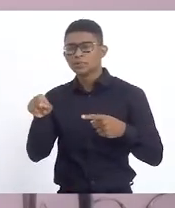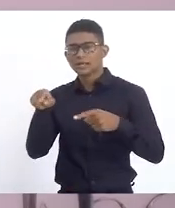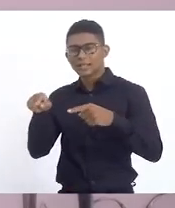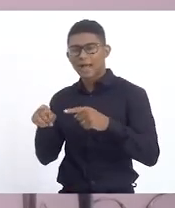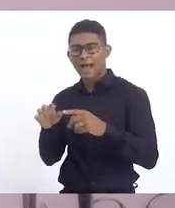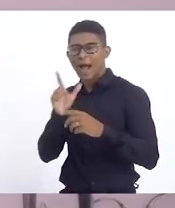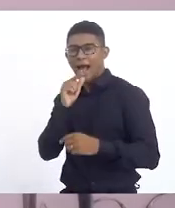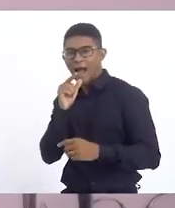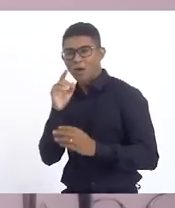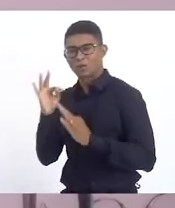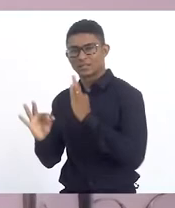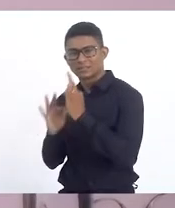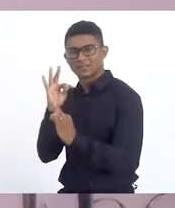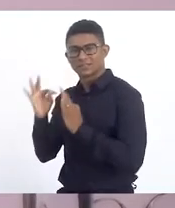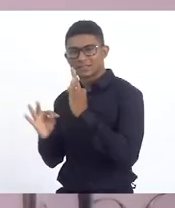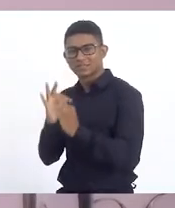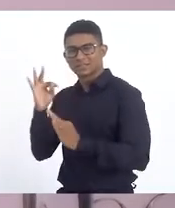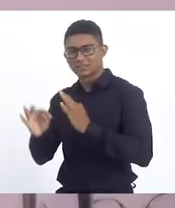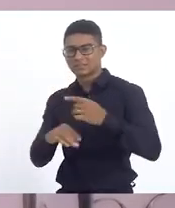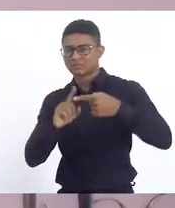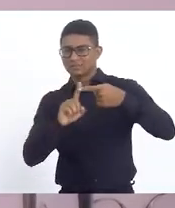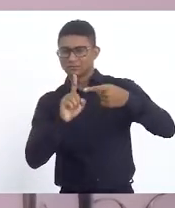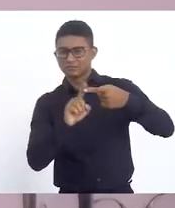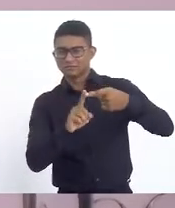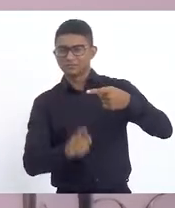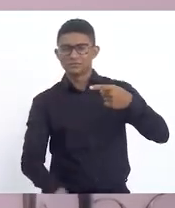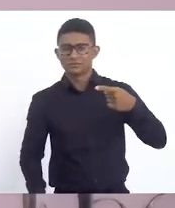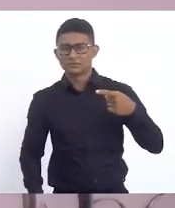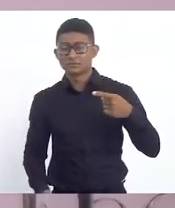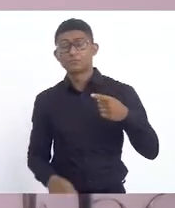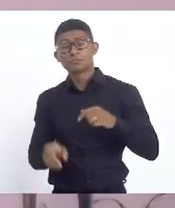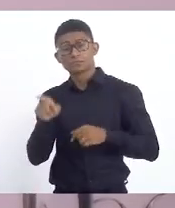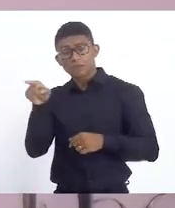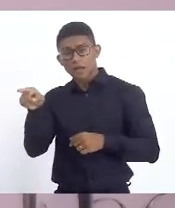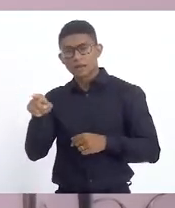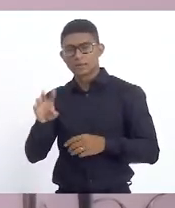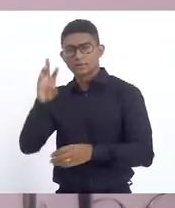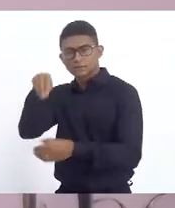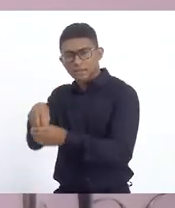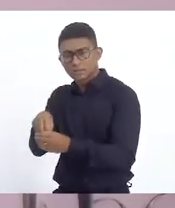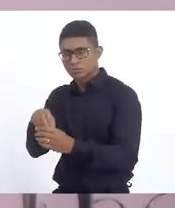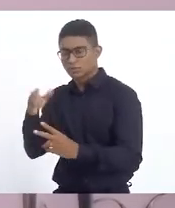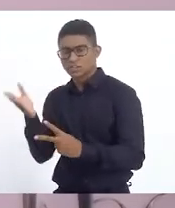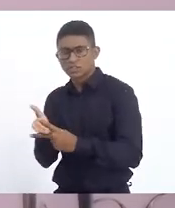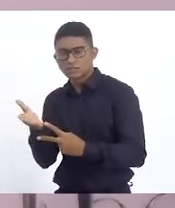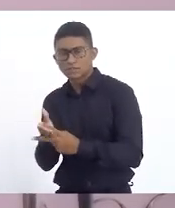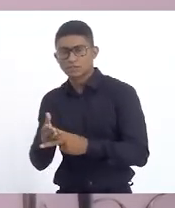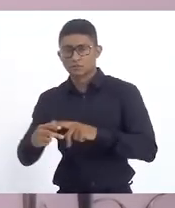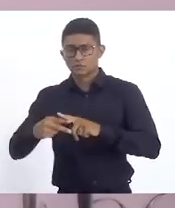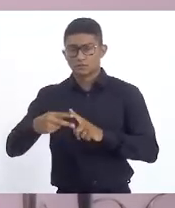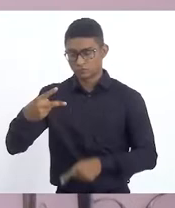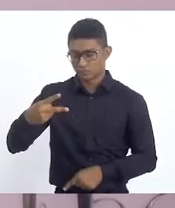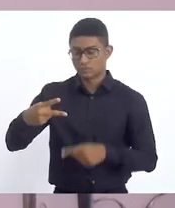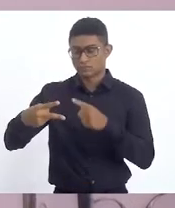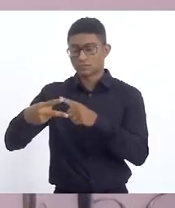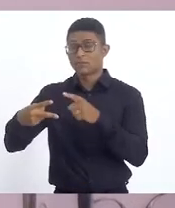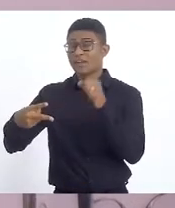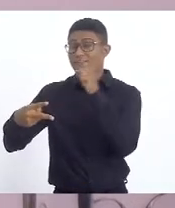Água, que está subdividida em duas estações, a velha e a